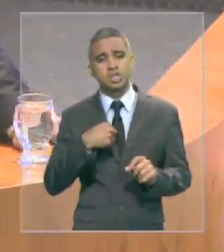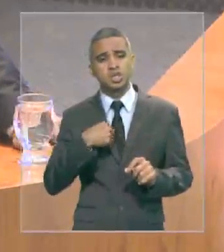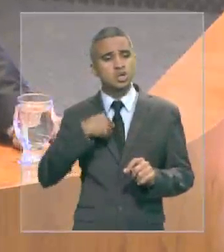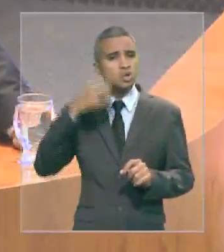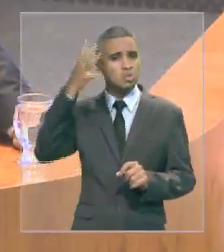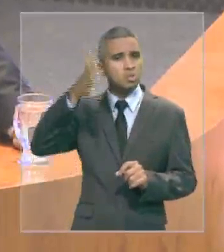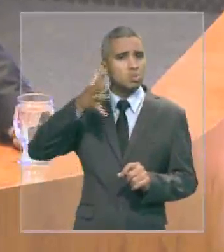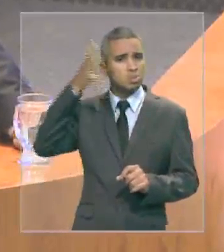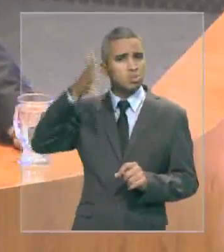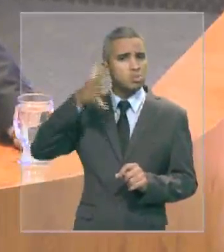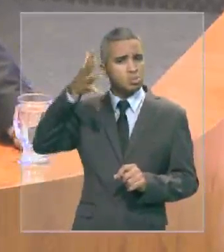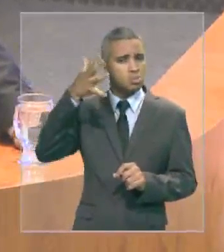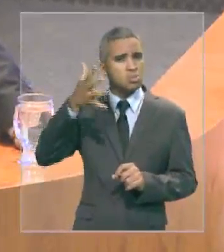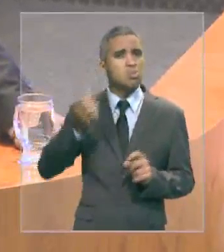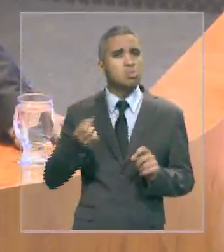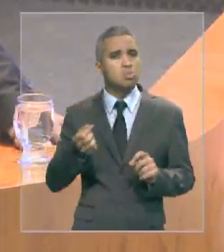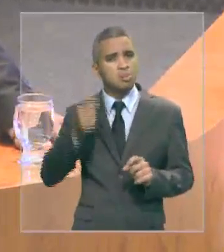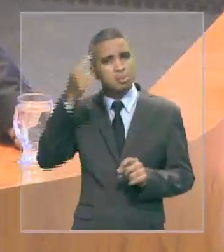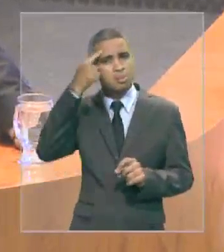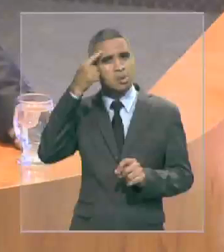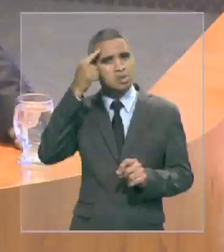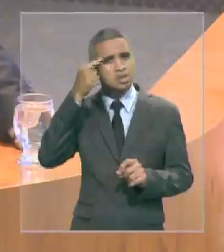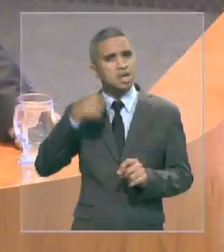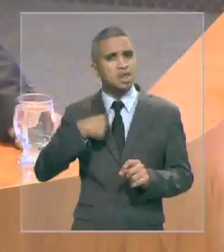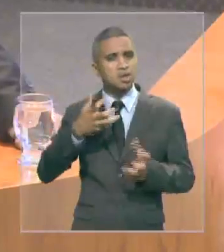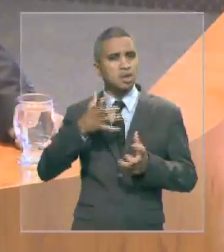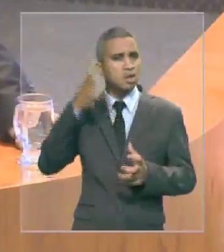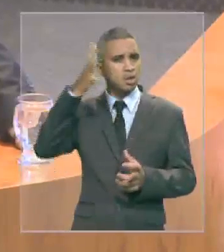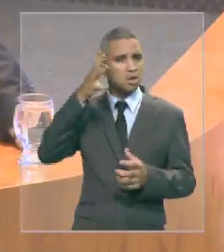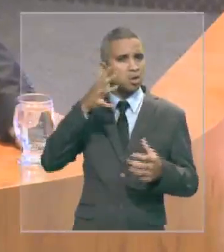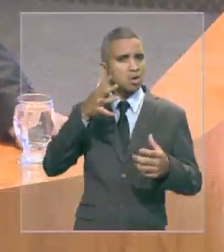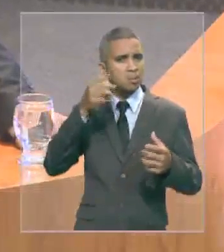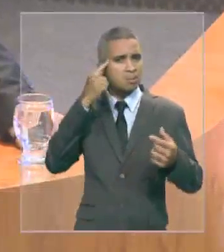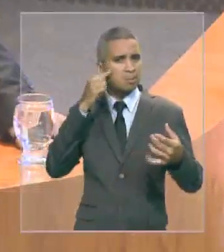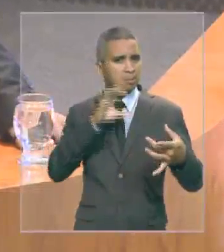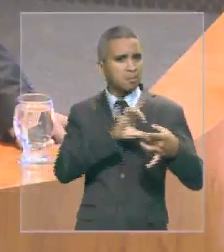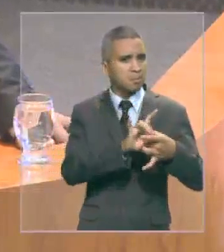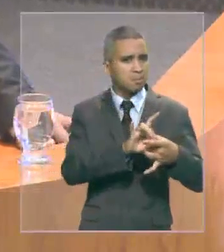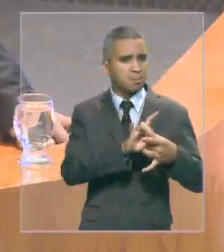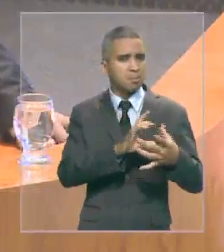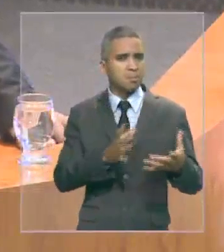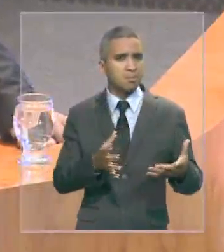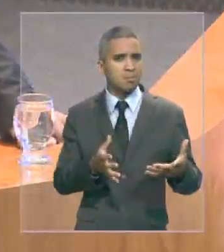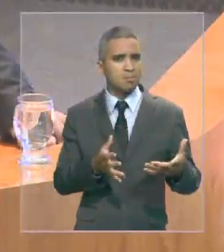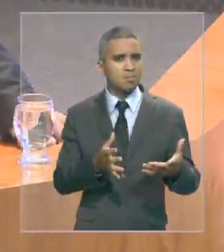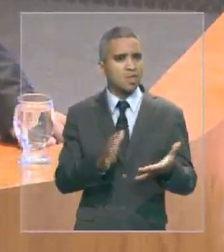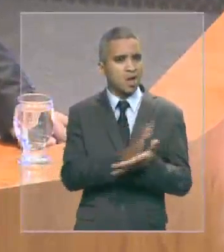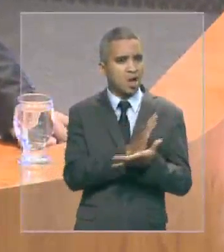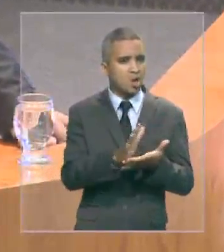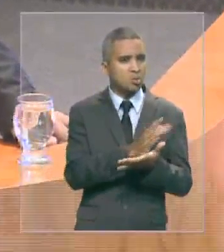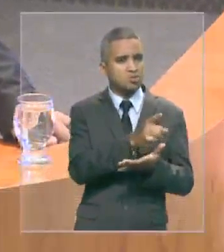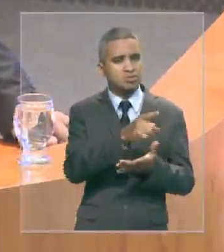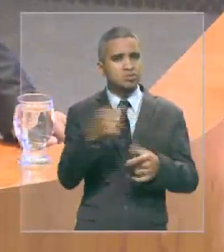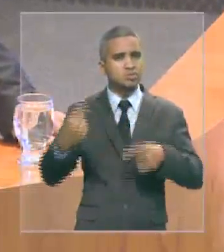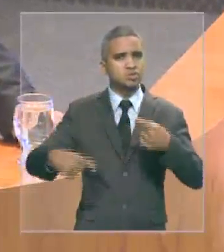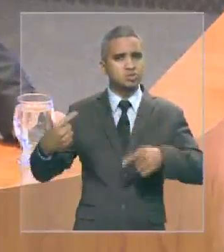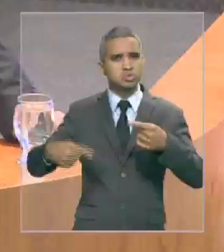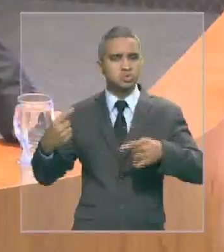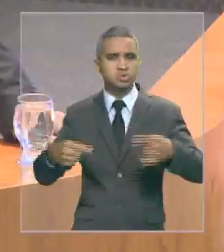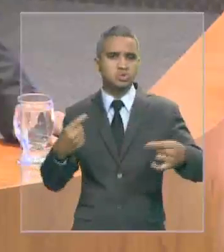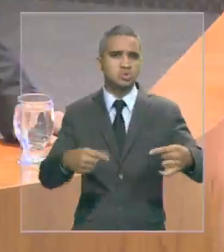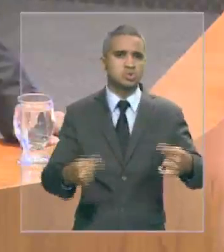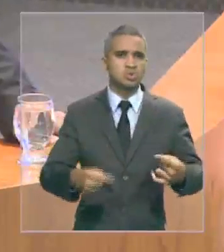Vossa Excelência talvez esperasse nessa tribuna, como os grandes oradores que Vossa Excelência já debateu, como o